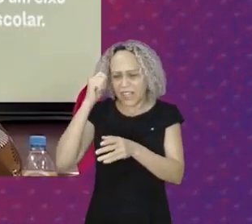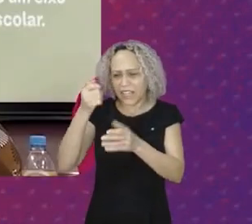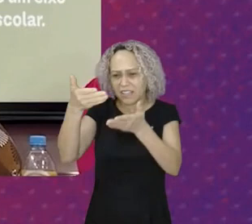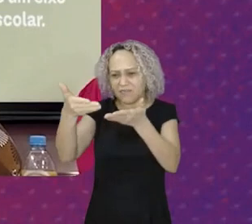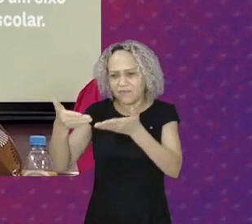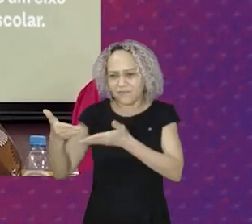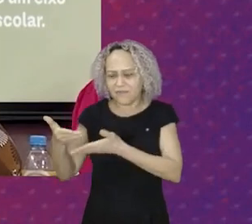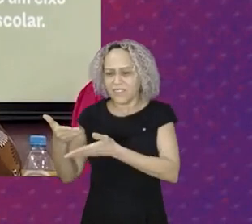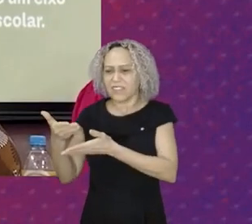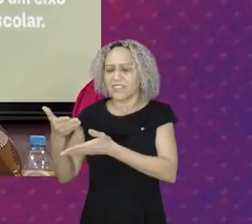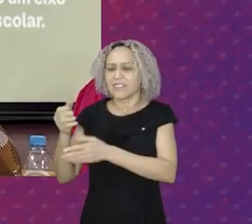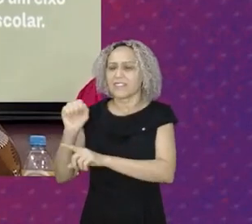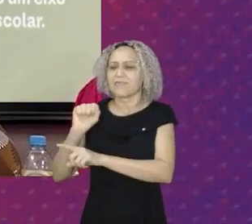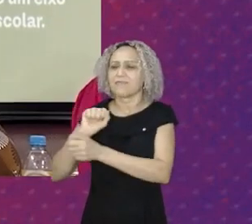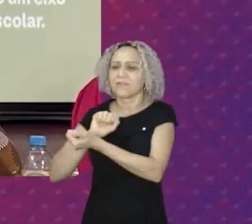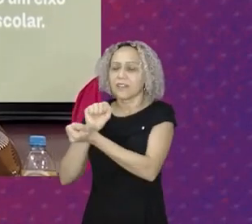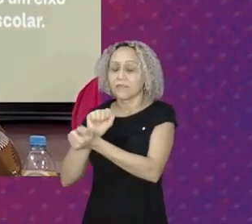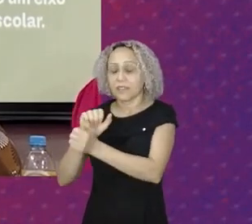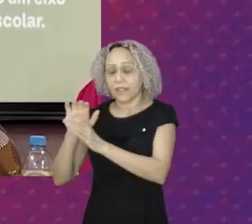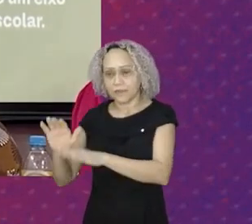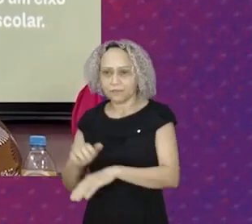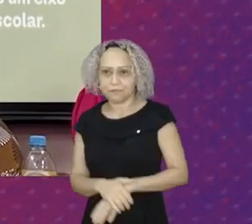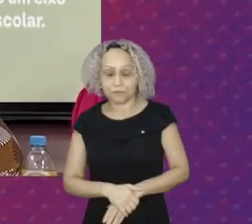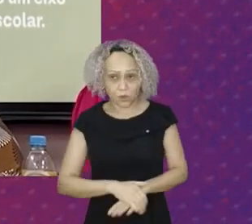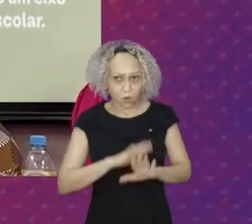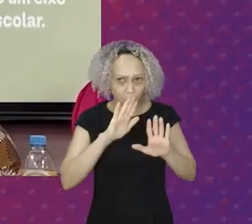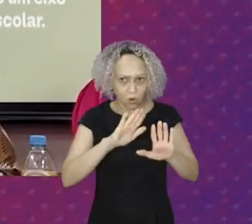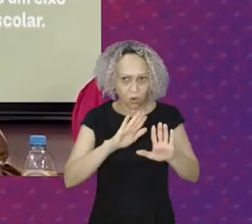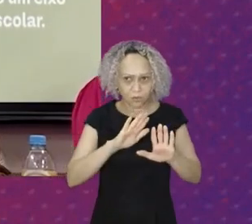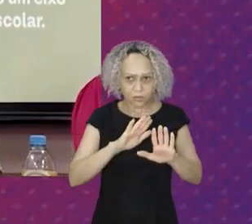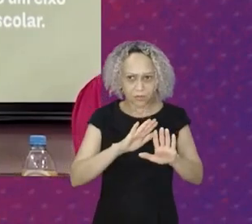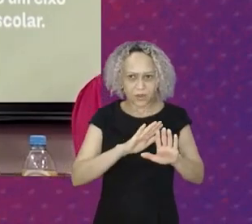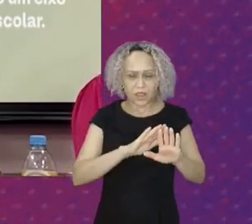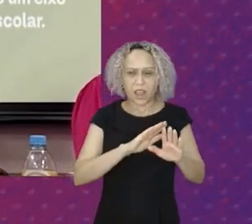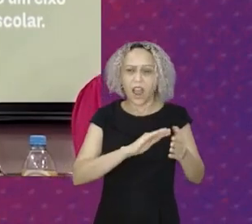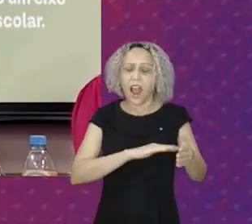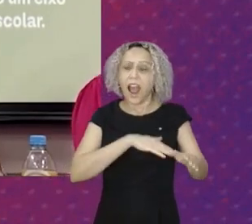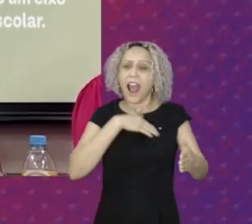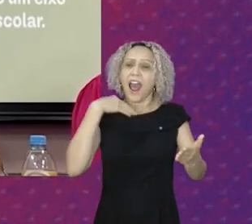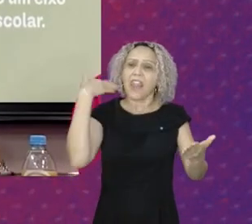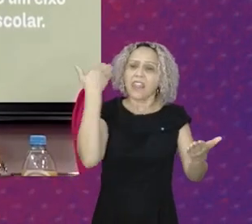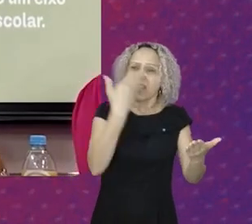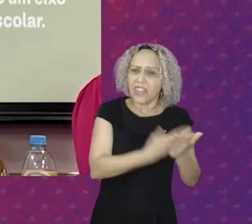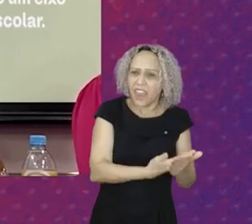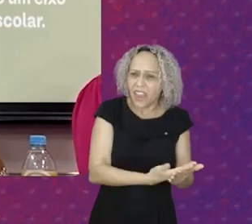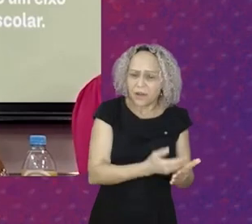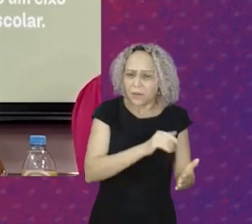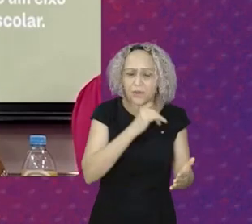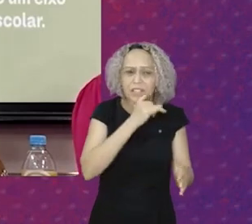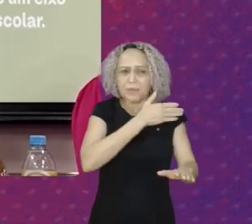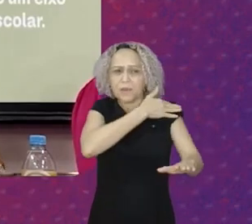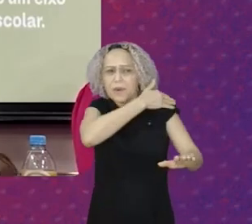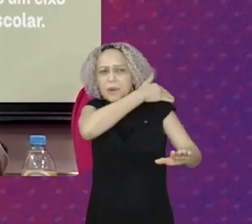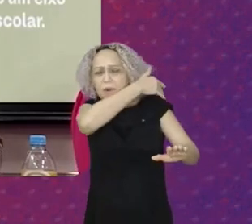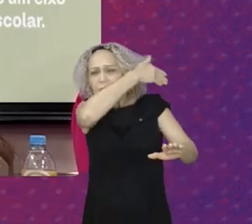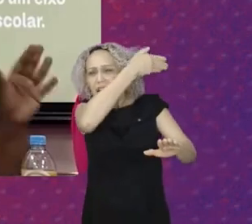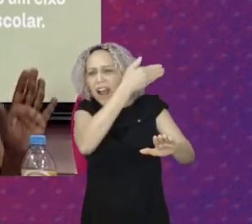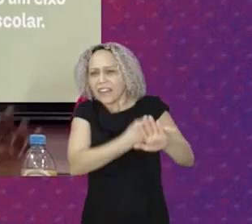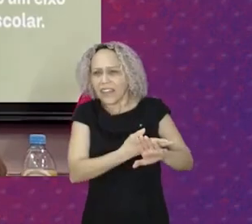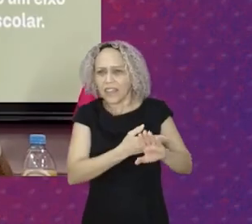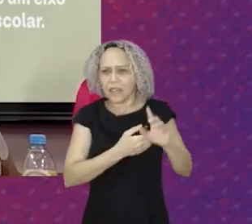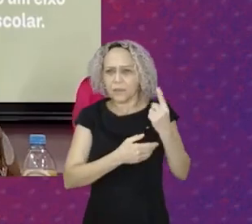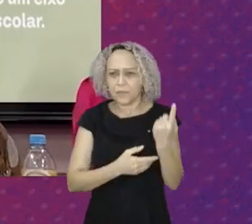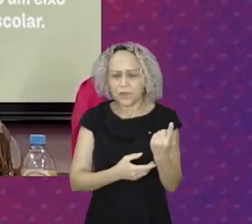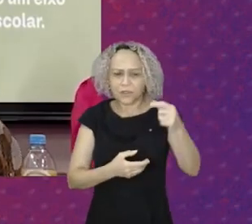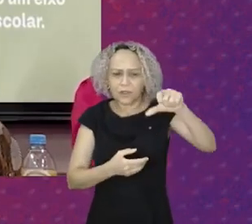o Brasil não se reconhecia como um país pluriétnico. Se achava que aqui no Brasil tinha um